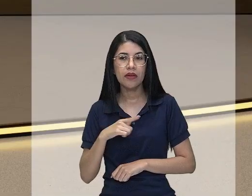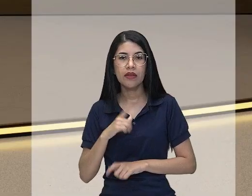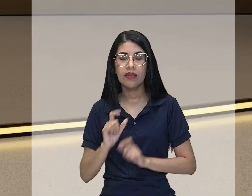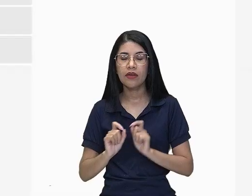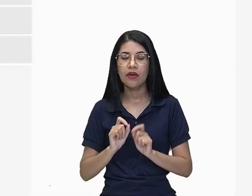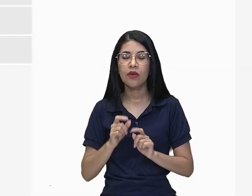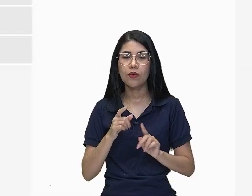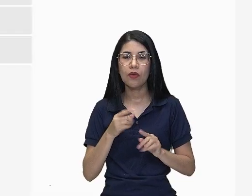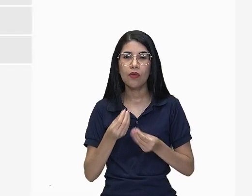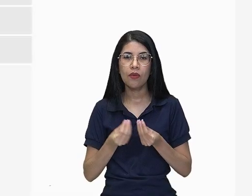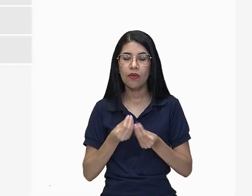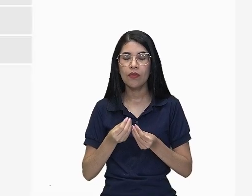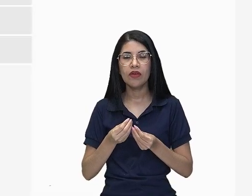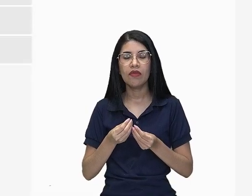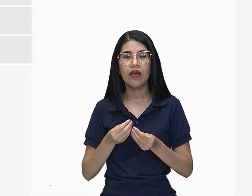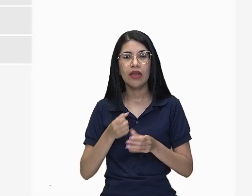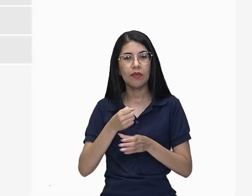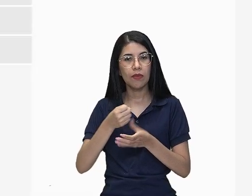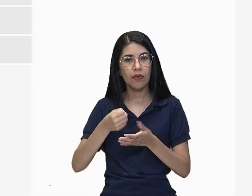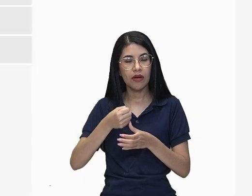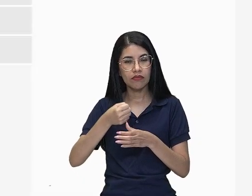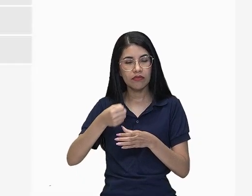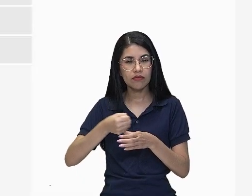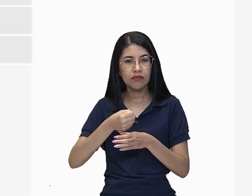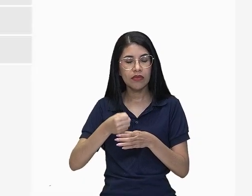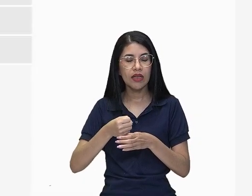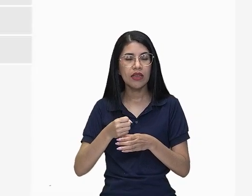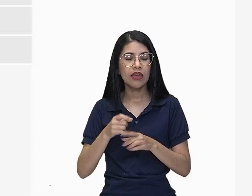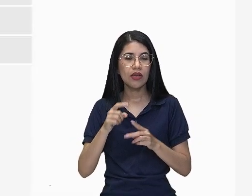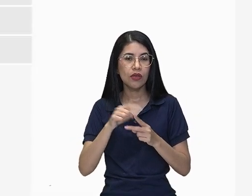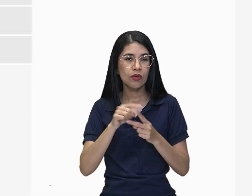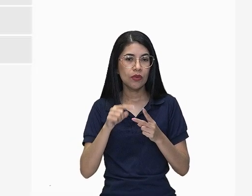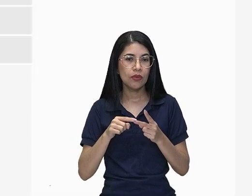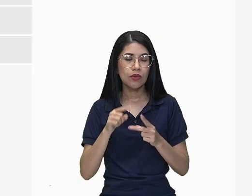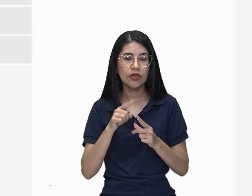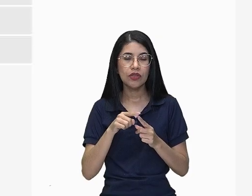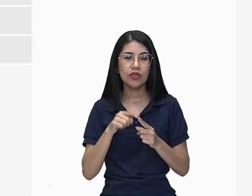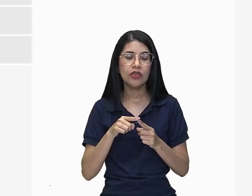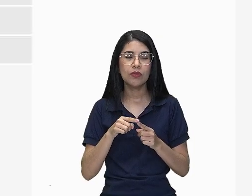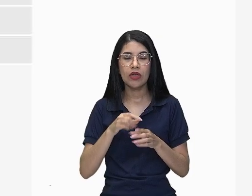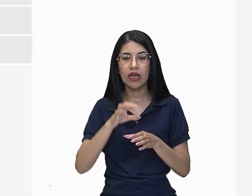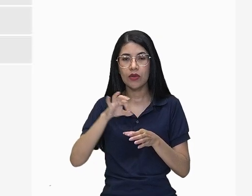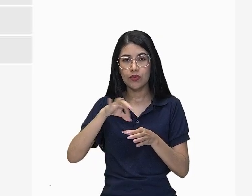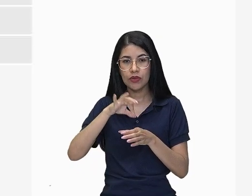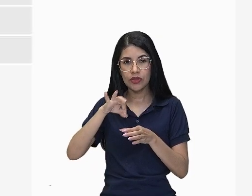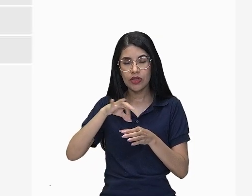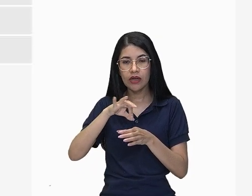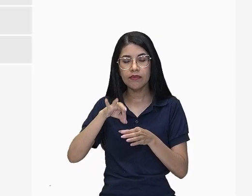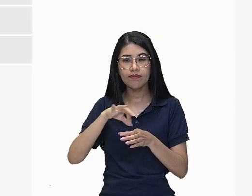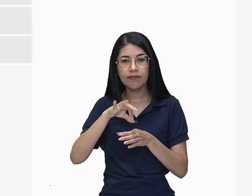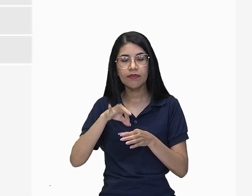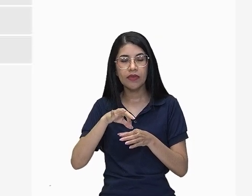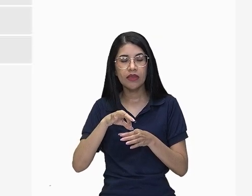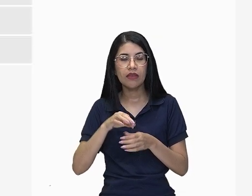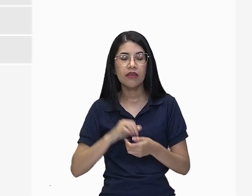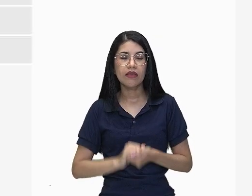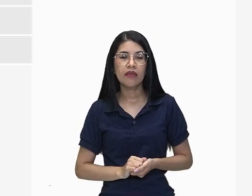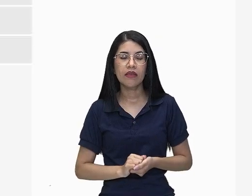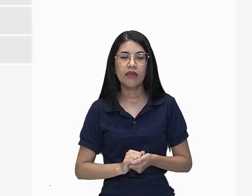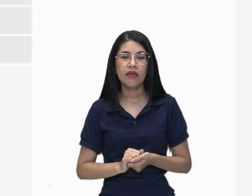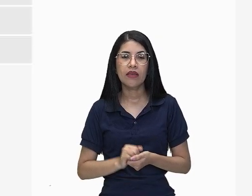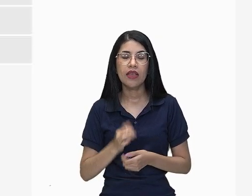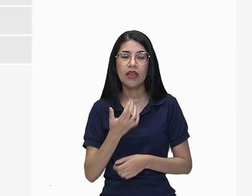de preparo, né? Então, existem dois tipos de modos de preparo quando a gente fala de chá. Né? Então, a gente observa aí que os fitoterápicos,